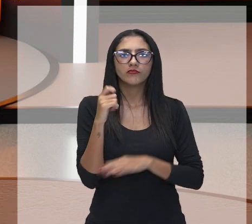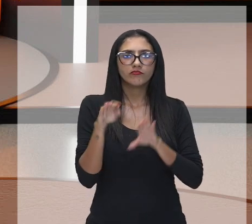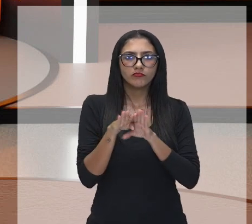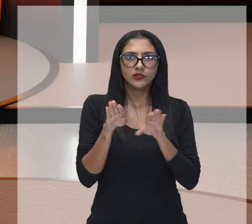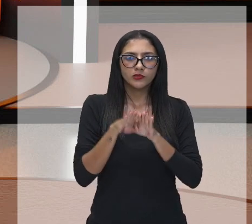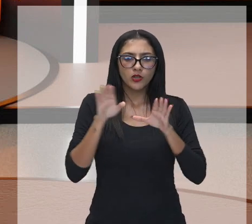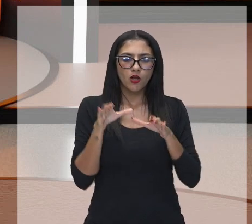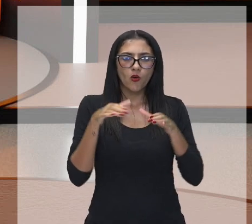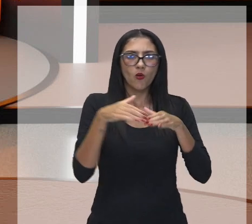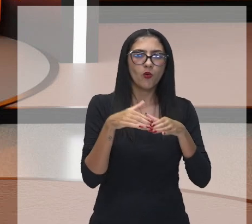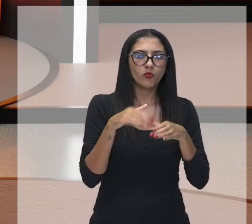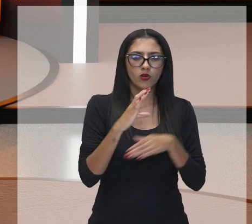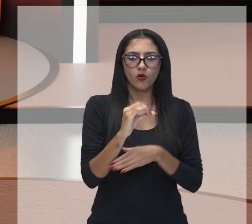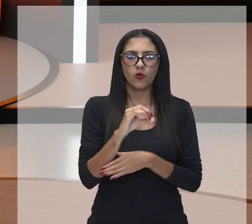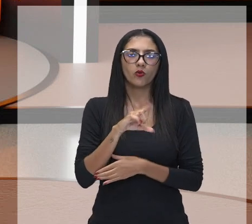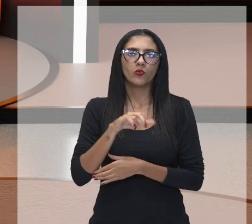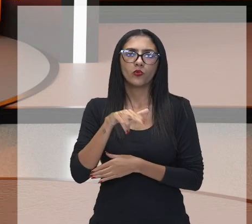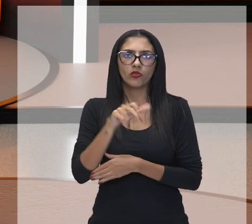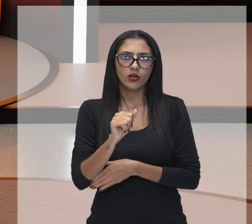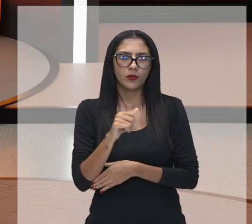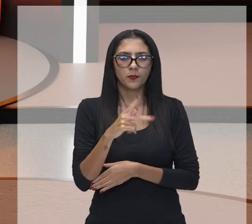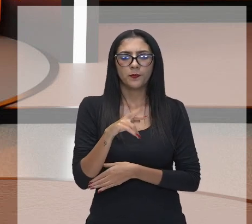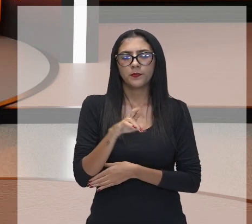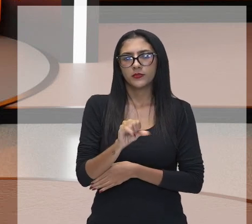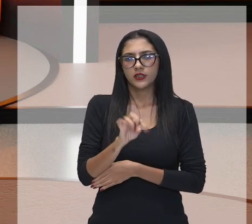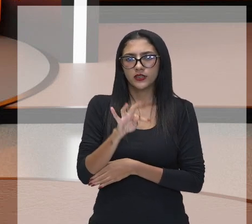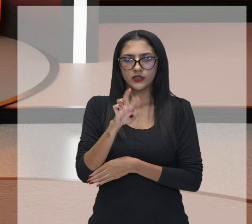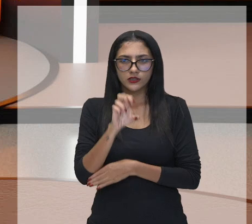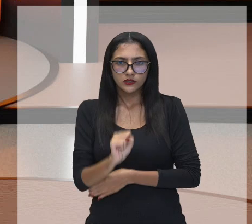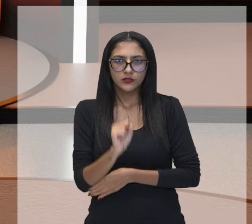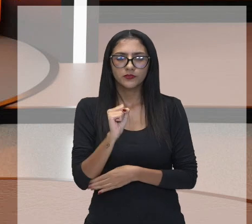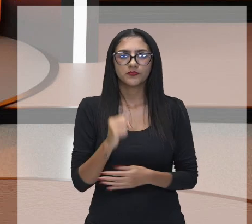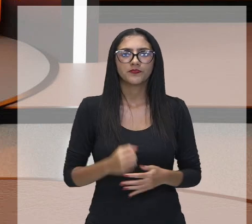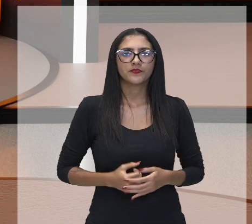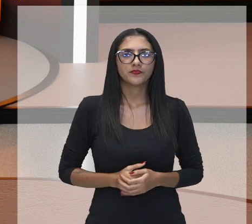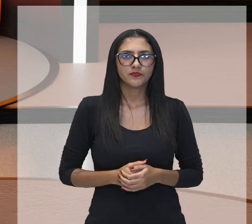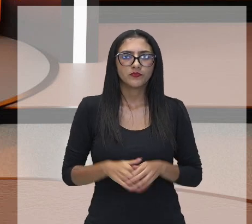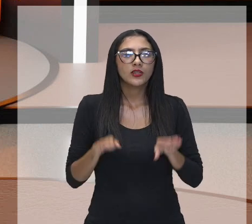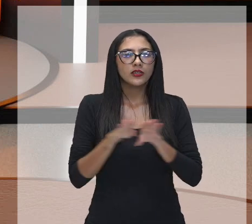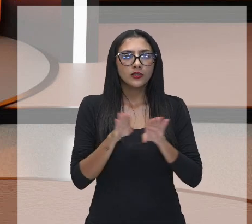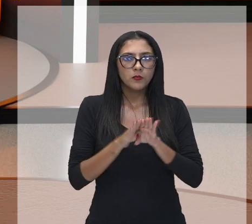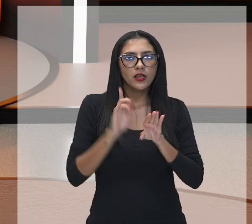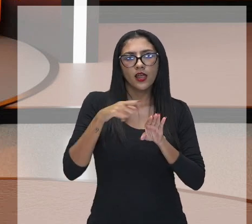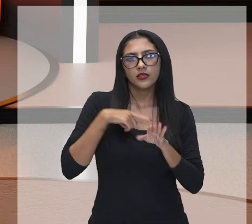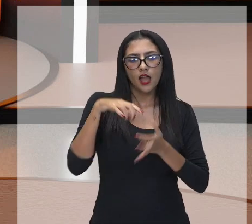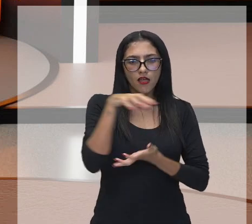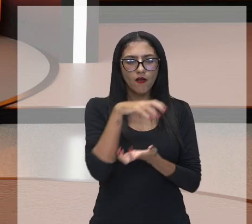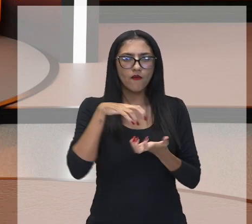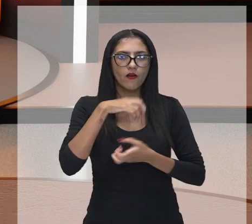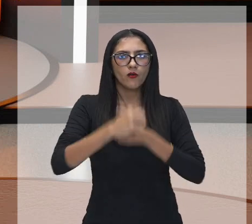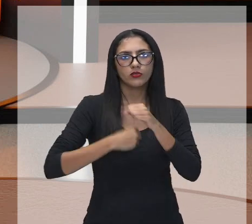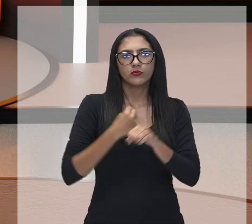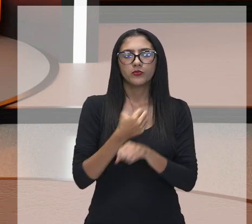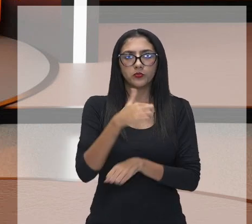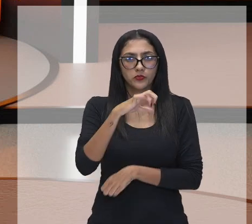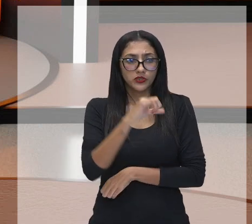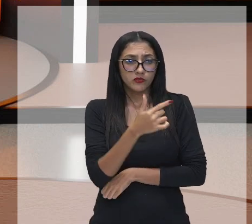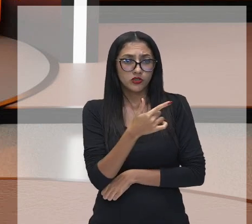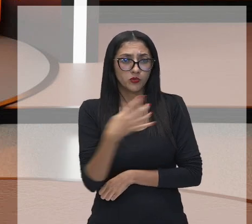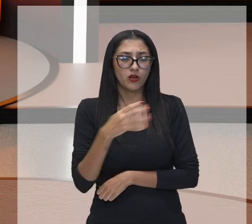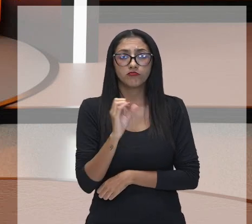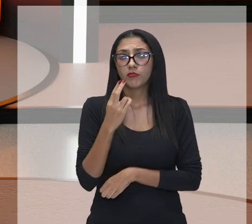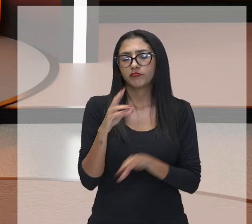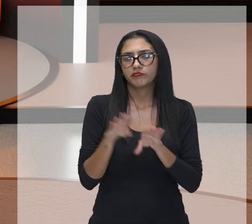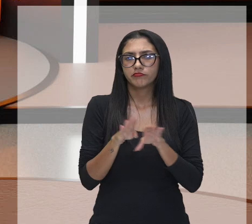Coluna Prestes. Então, esse contexto, vai ser justamente a revolta de 1924 ou o segundo 5